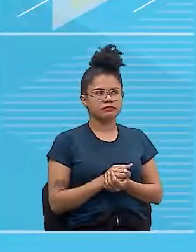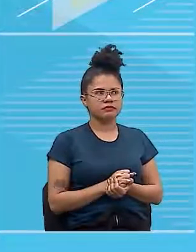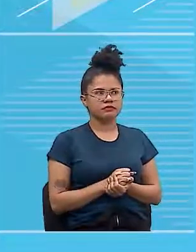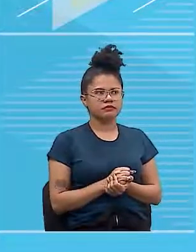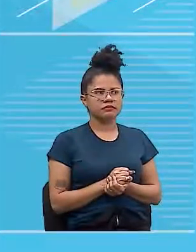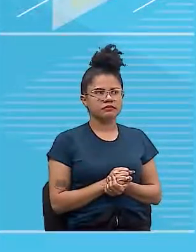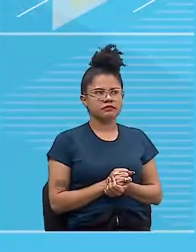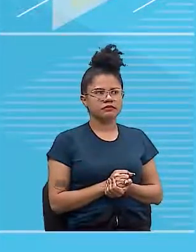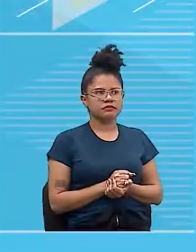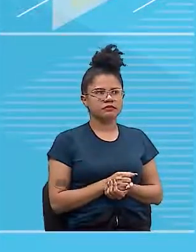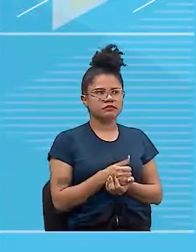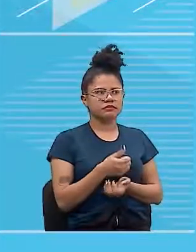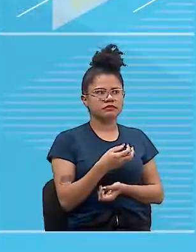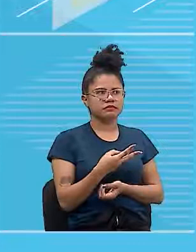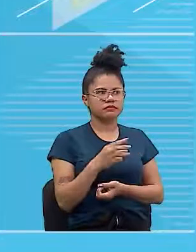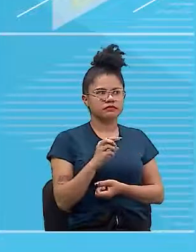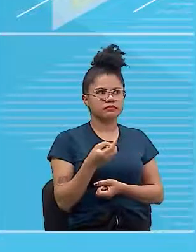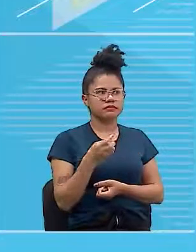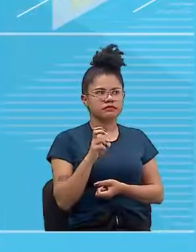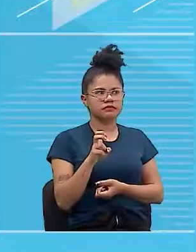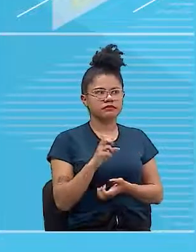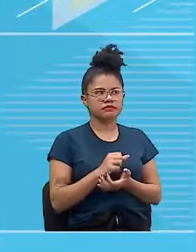e 13,5